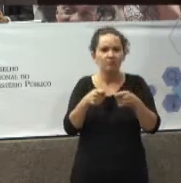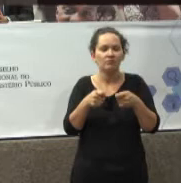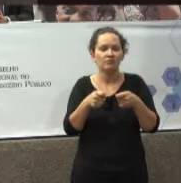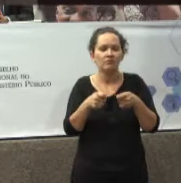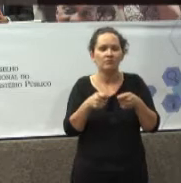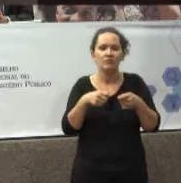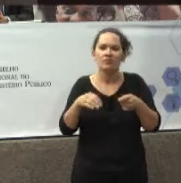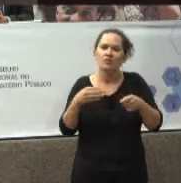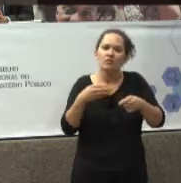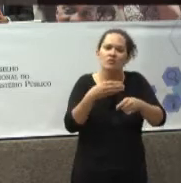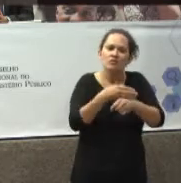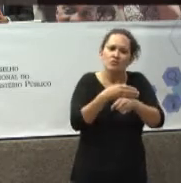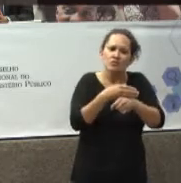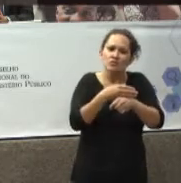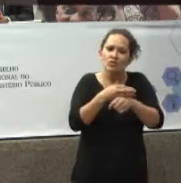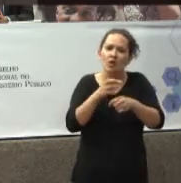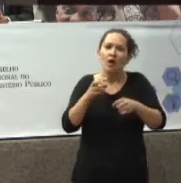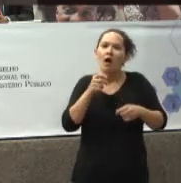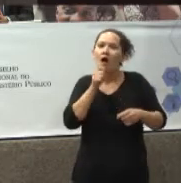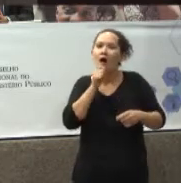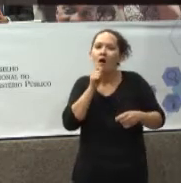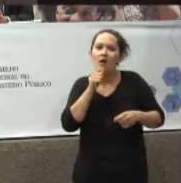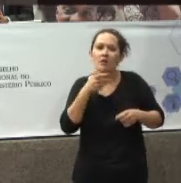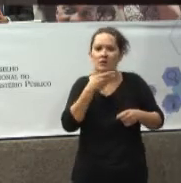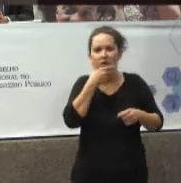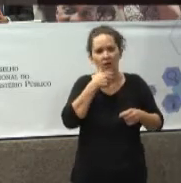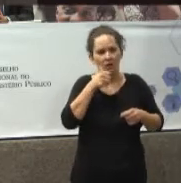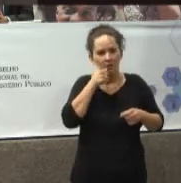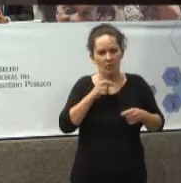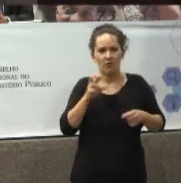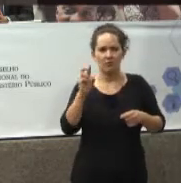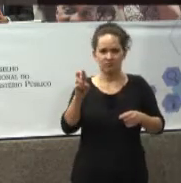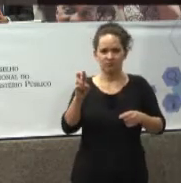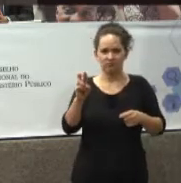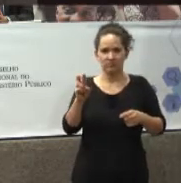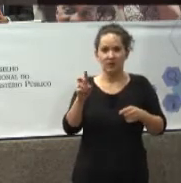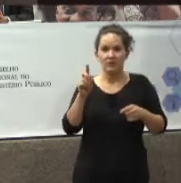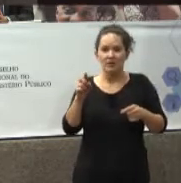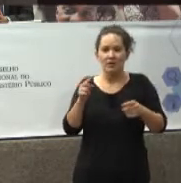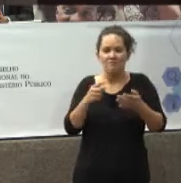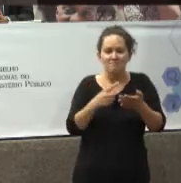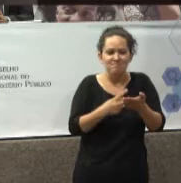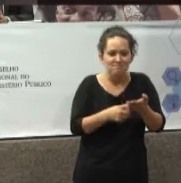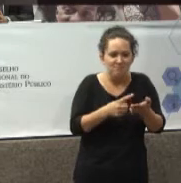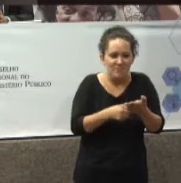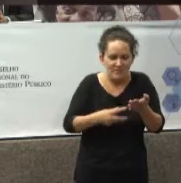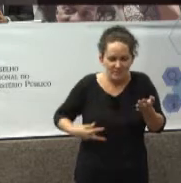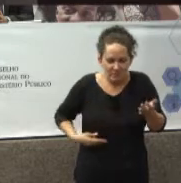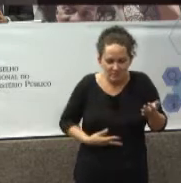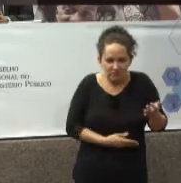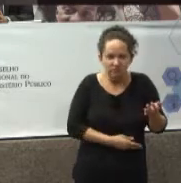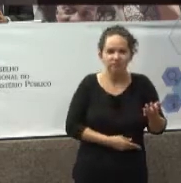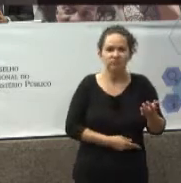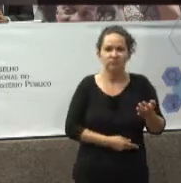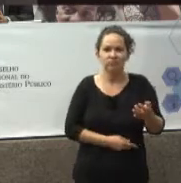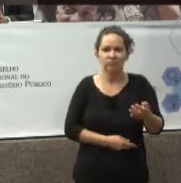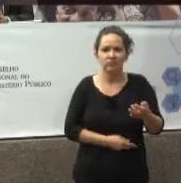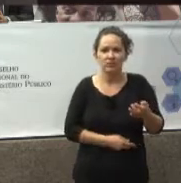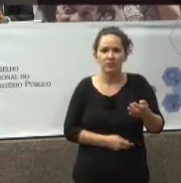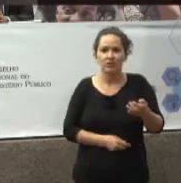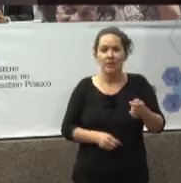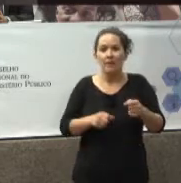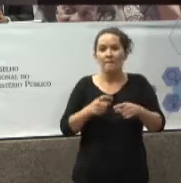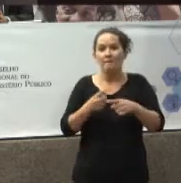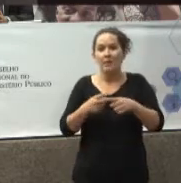dentro da barriga da mãe a criança já tem a sua cirurgia marcada exatamente de acordo com essa possibilidade ou não de